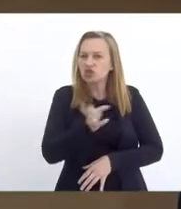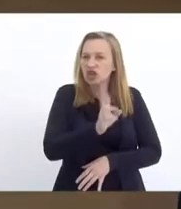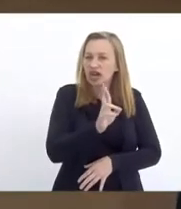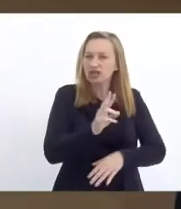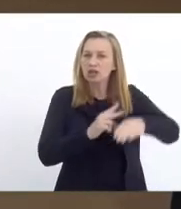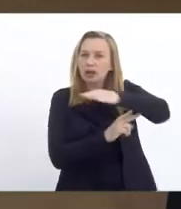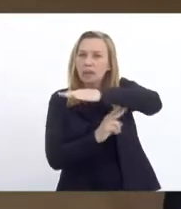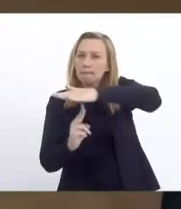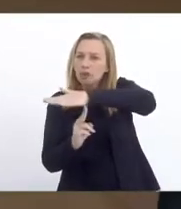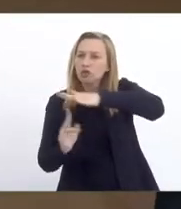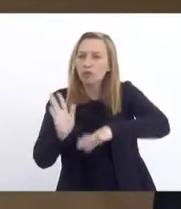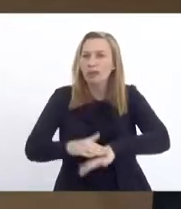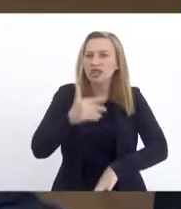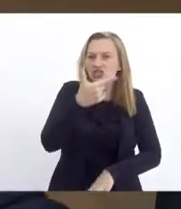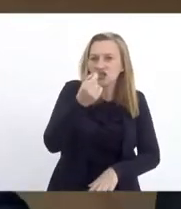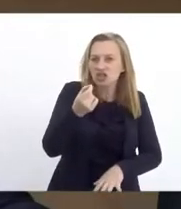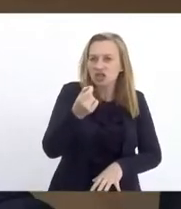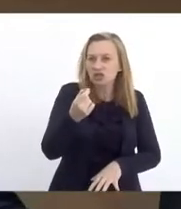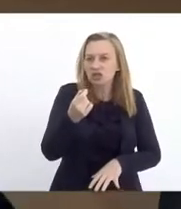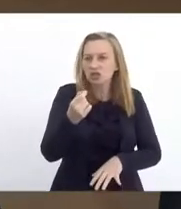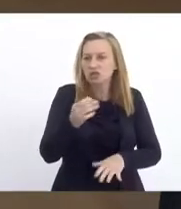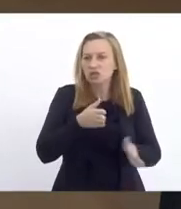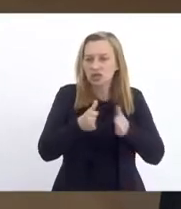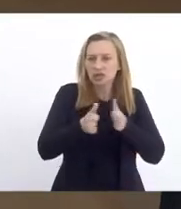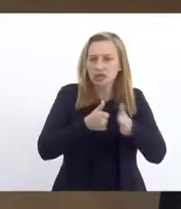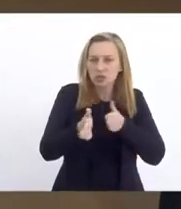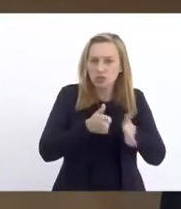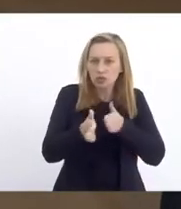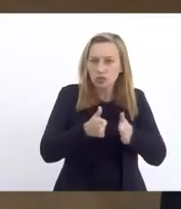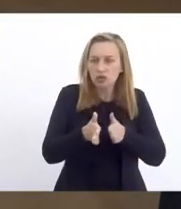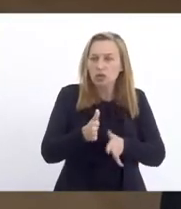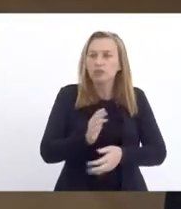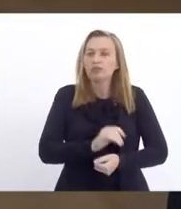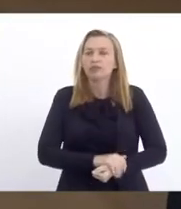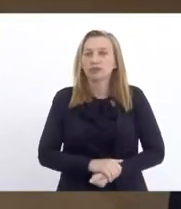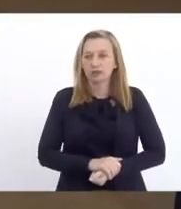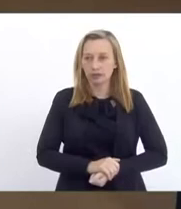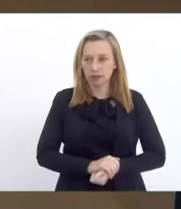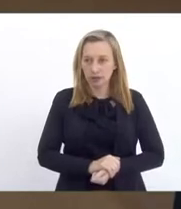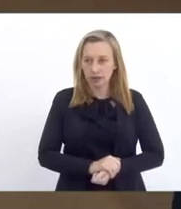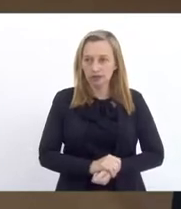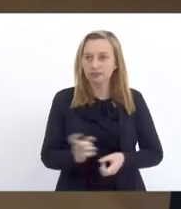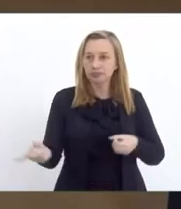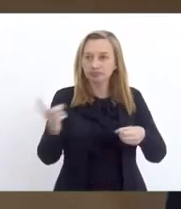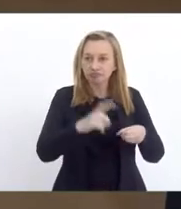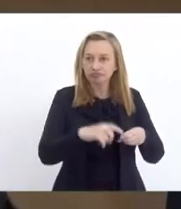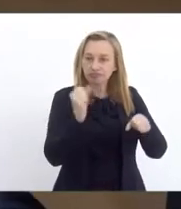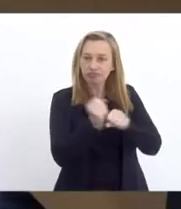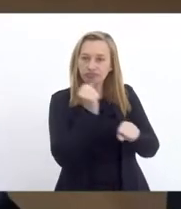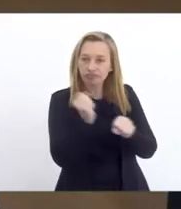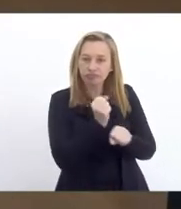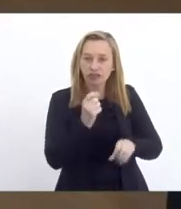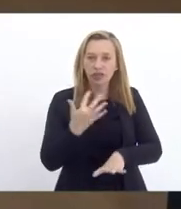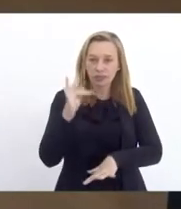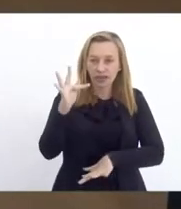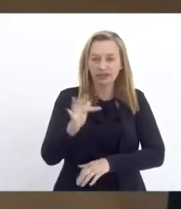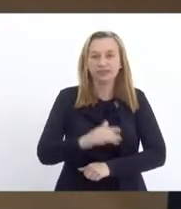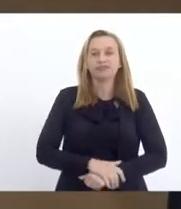ponte, mais uns 20 dos acessos. Espera a retomada das obras